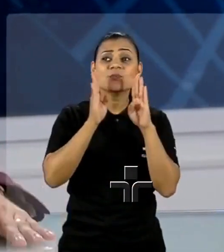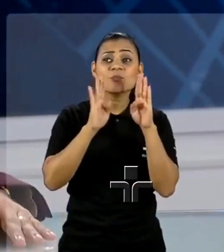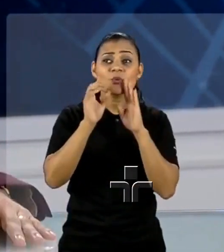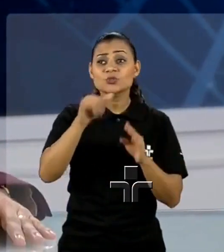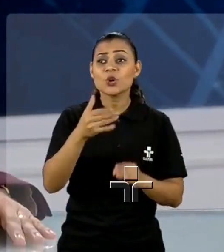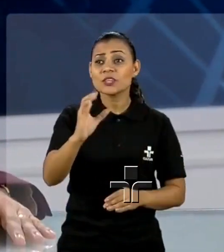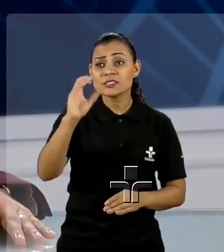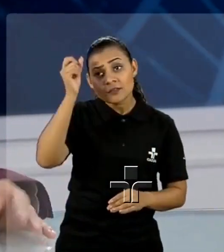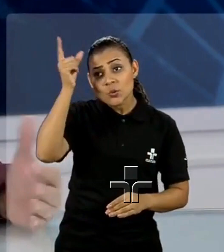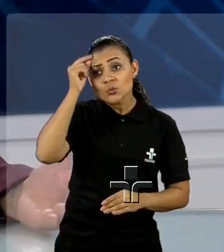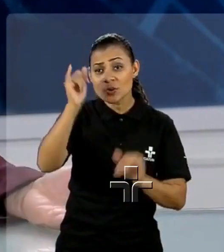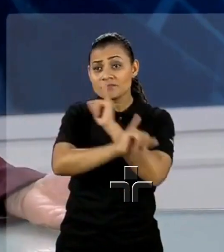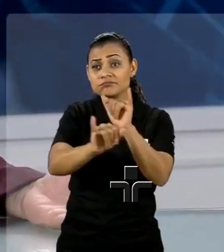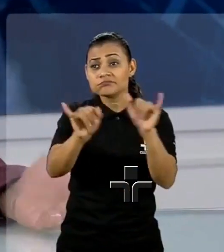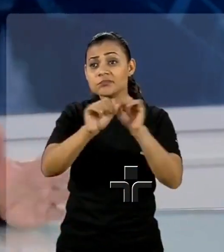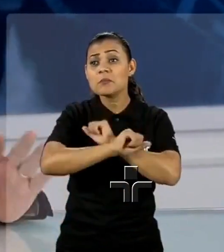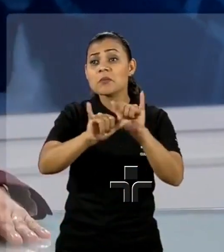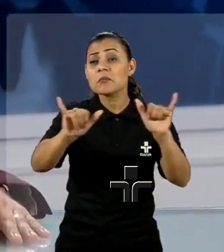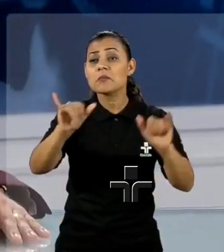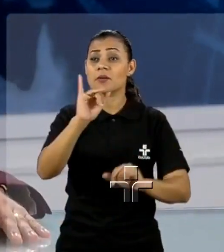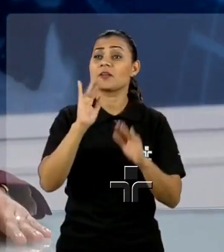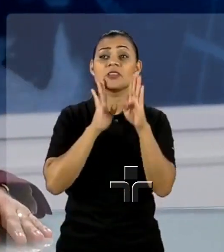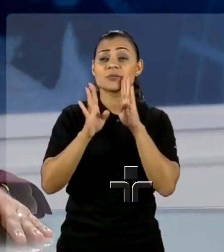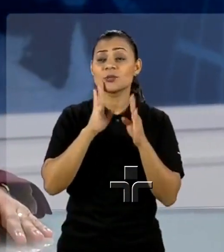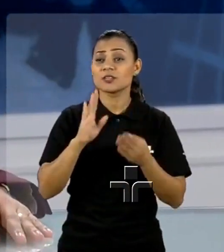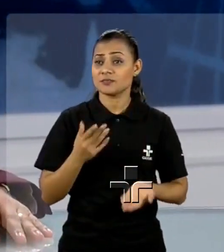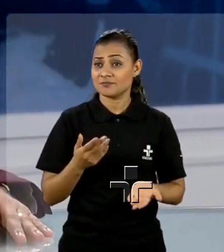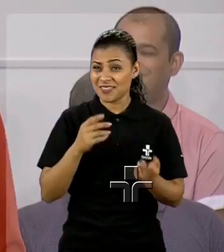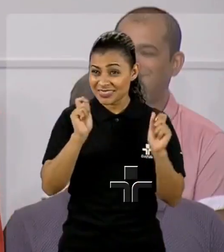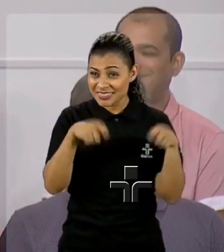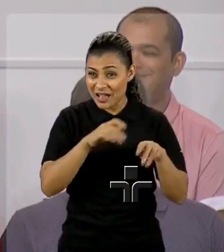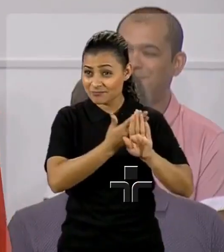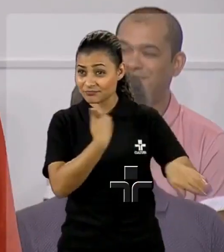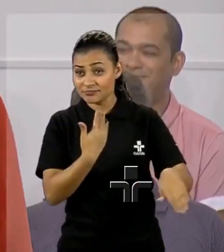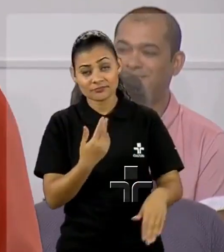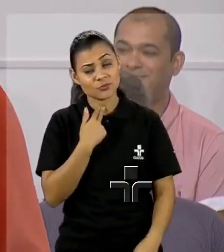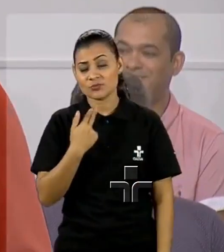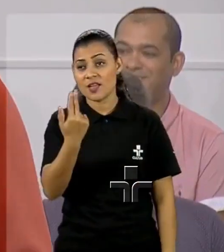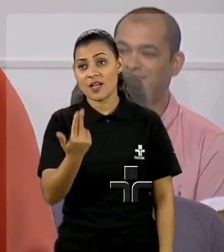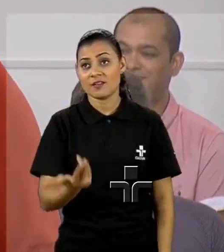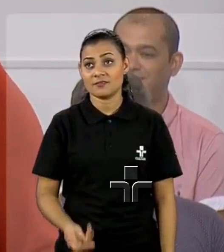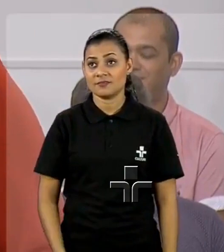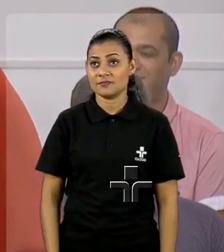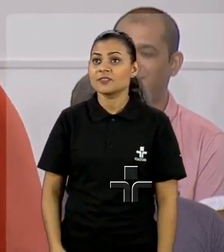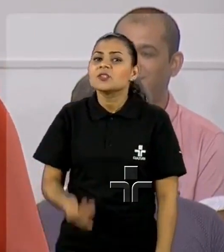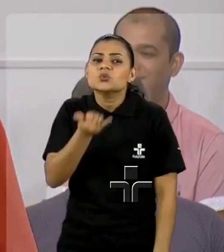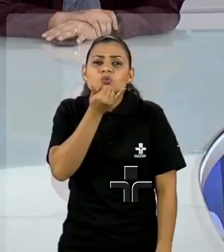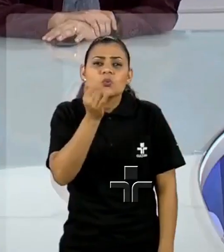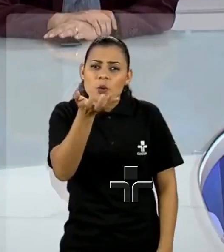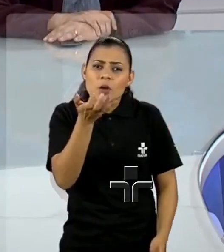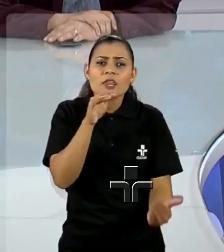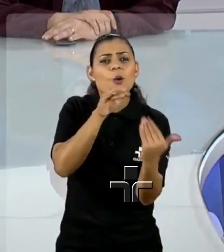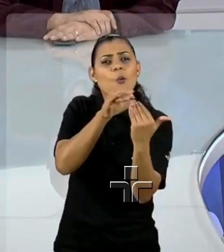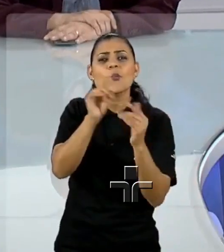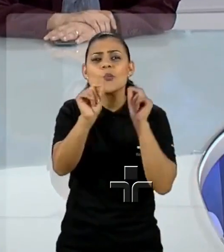ferramenta eletrônica. Então não dá para brigar com o Facebook. Agora, Bom, eu queria só favor, colocar que eu concordo na